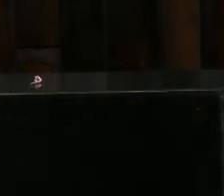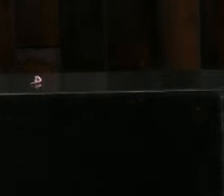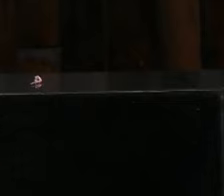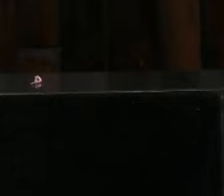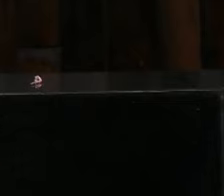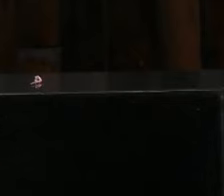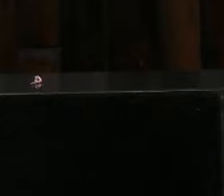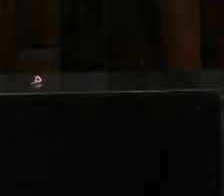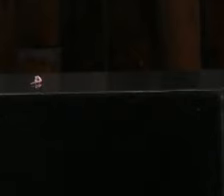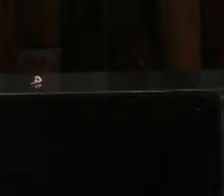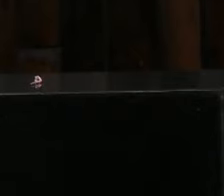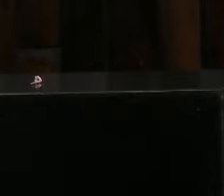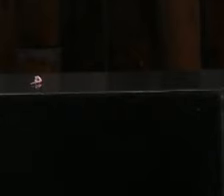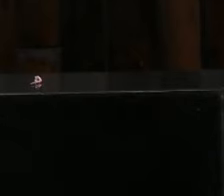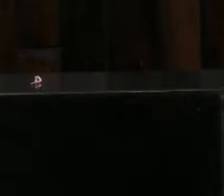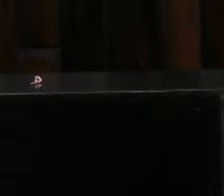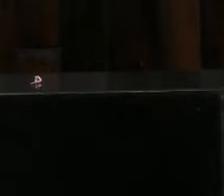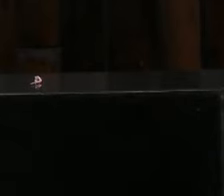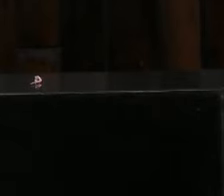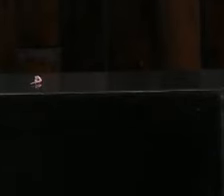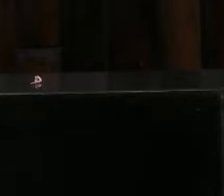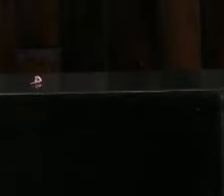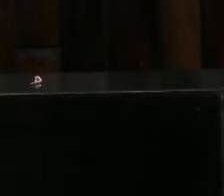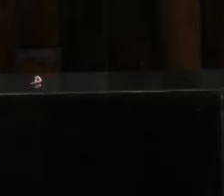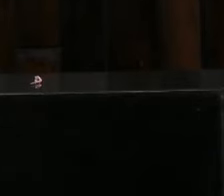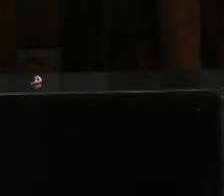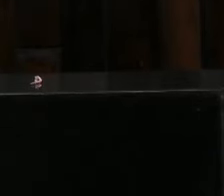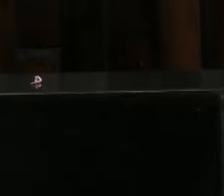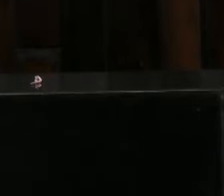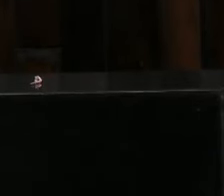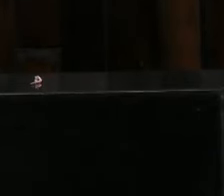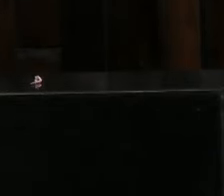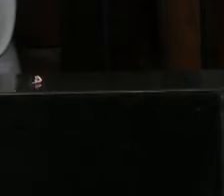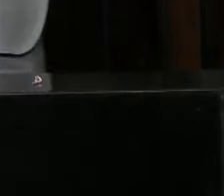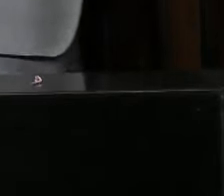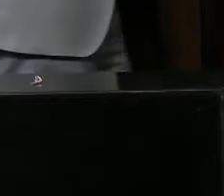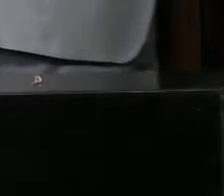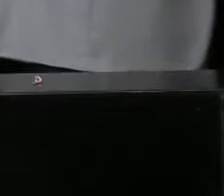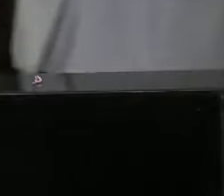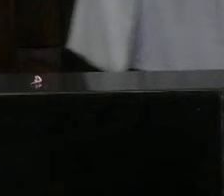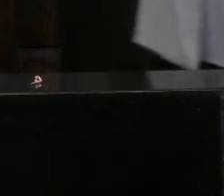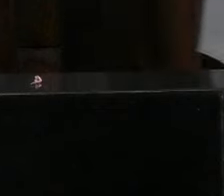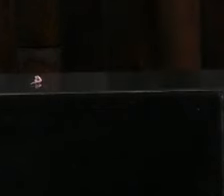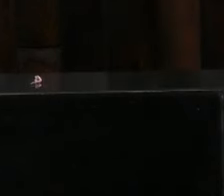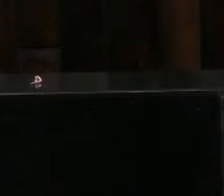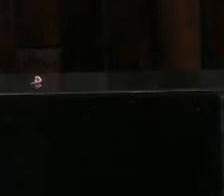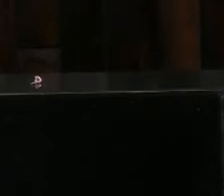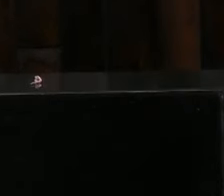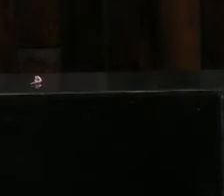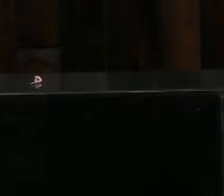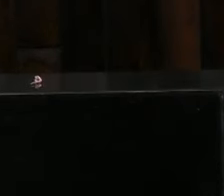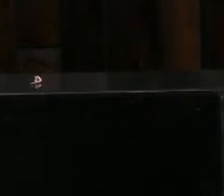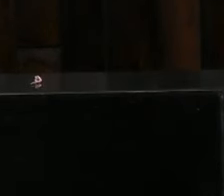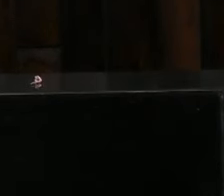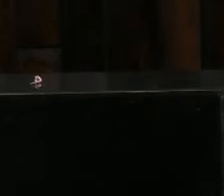presidente. A prerrogativa é atinente também aos magistrados. Os magistrados têm prerrogativas de